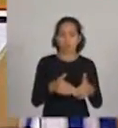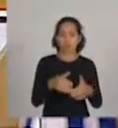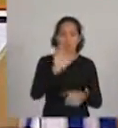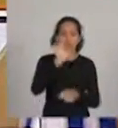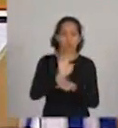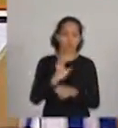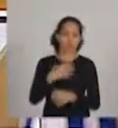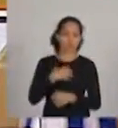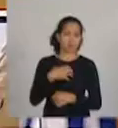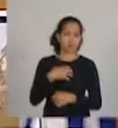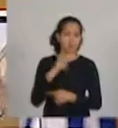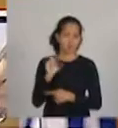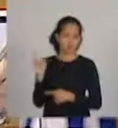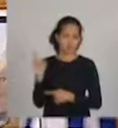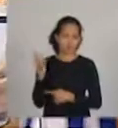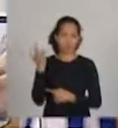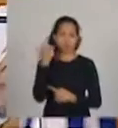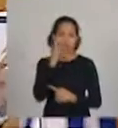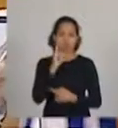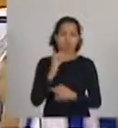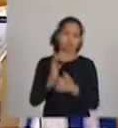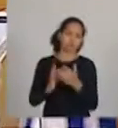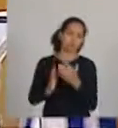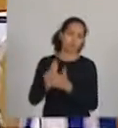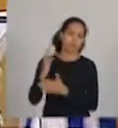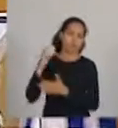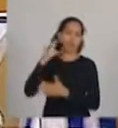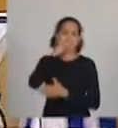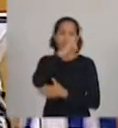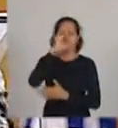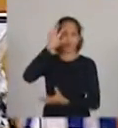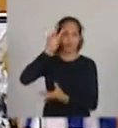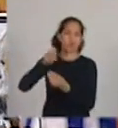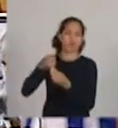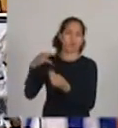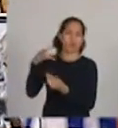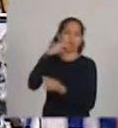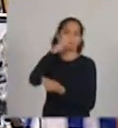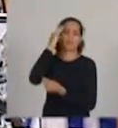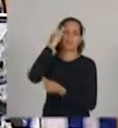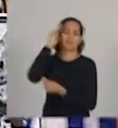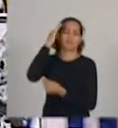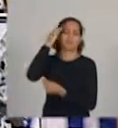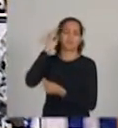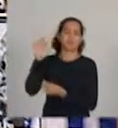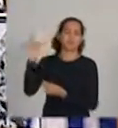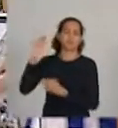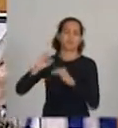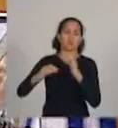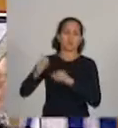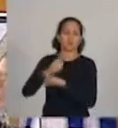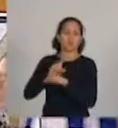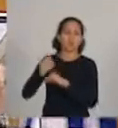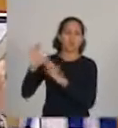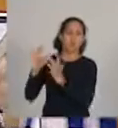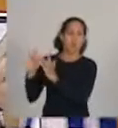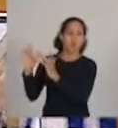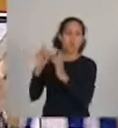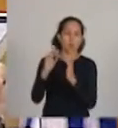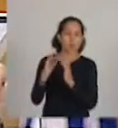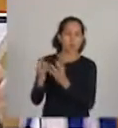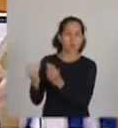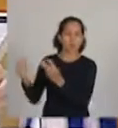Bahia, que saiu à frente, entendendo a exposição a que esses profissionais